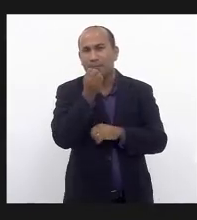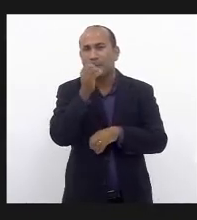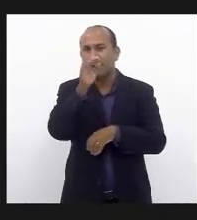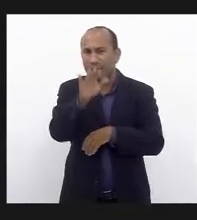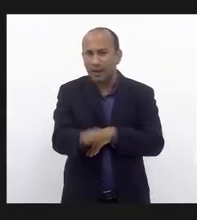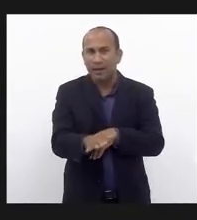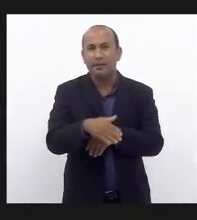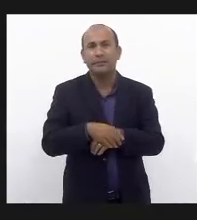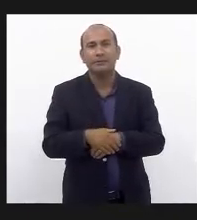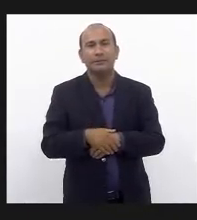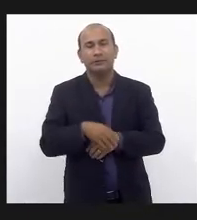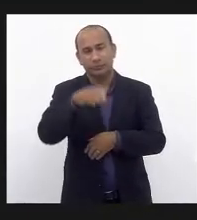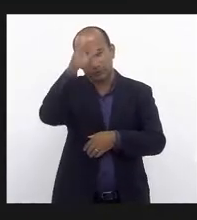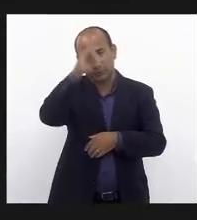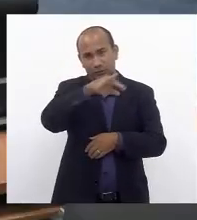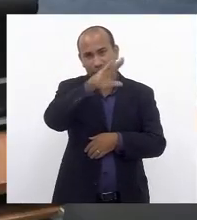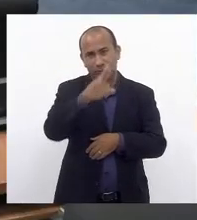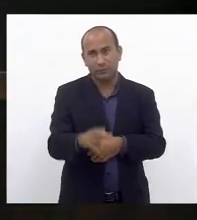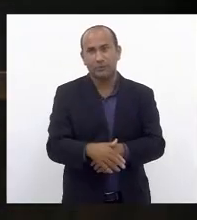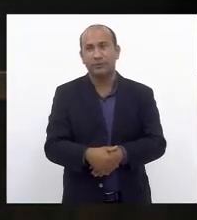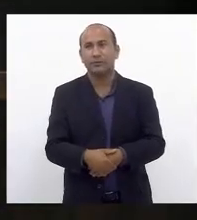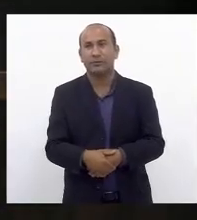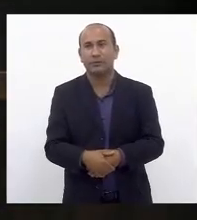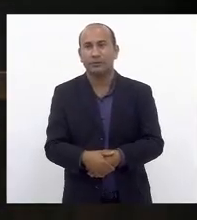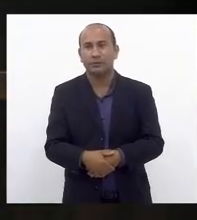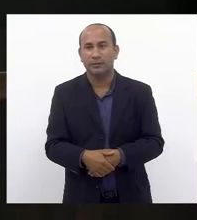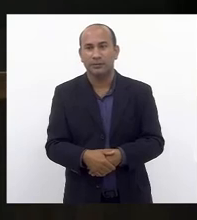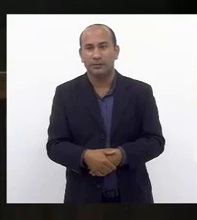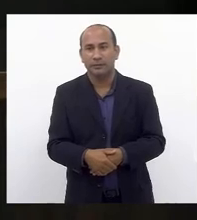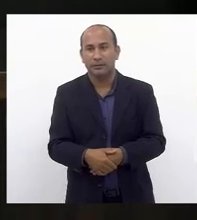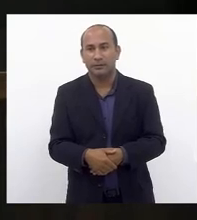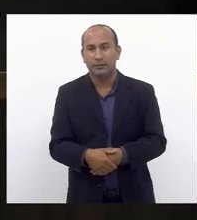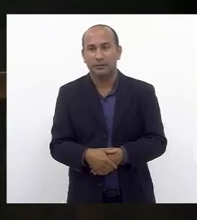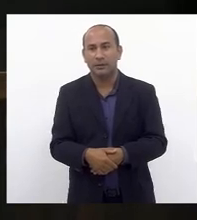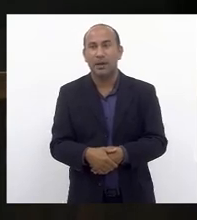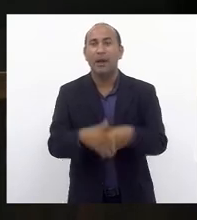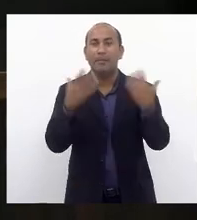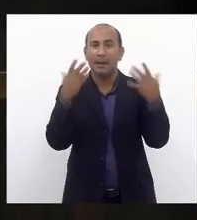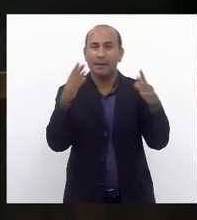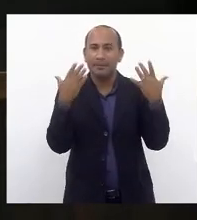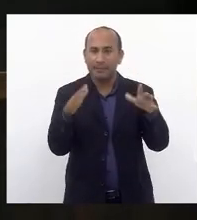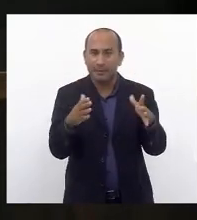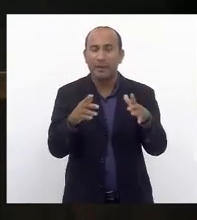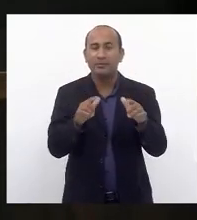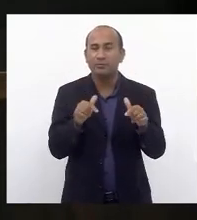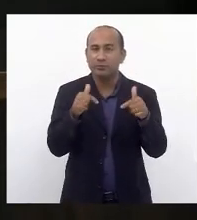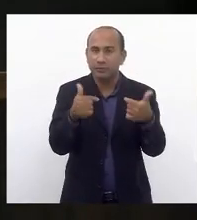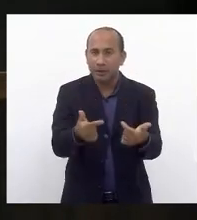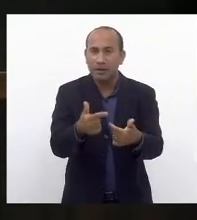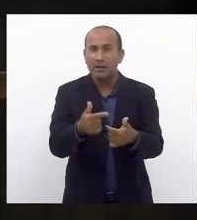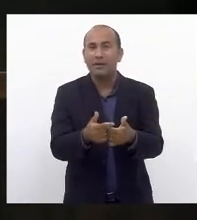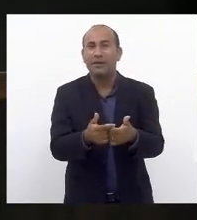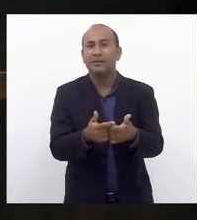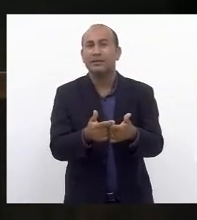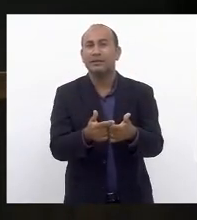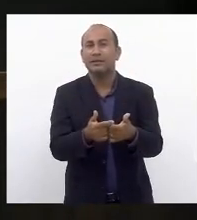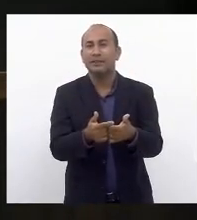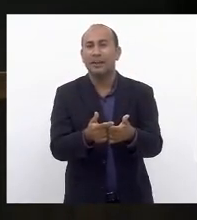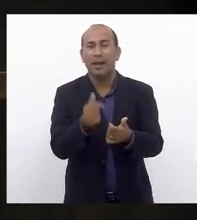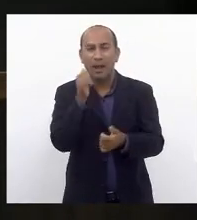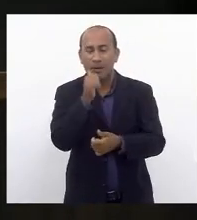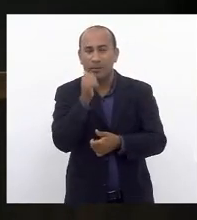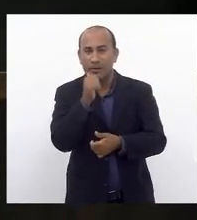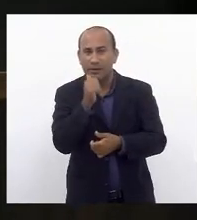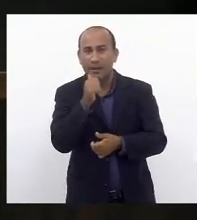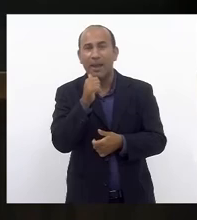tarde, presidente, te ajudo. Boa tarde, deputada Célia Jordão, parabéns pela belíssima iniciativa. De fato, as